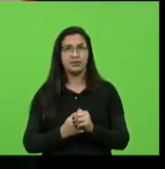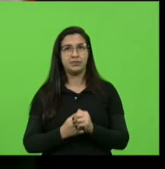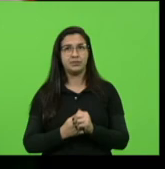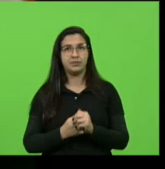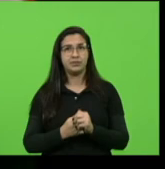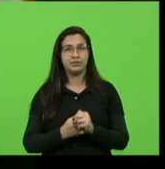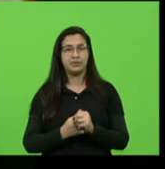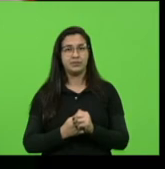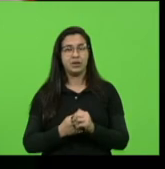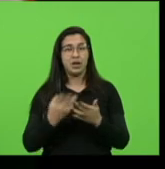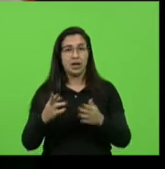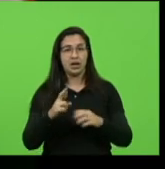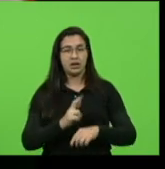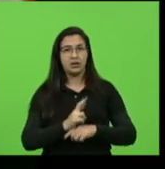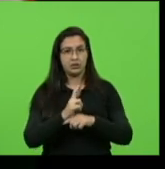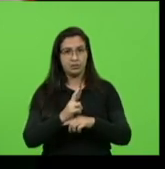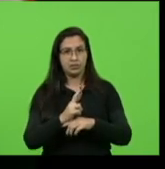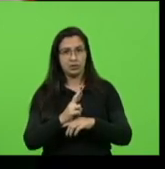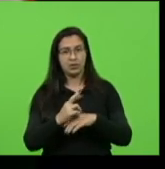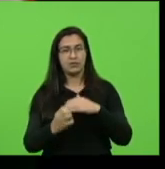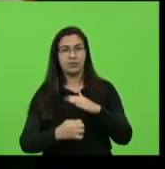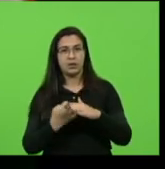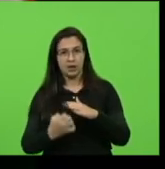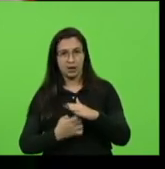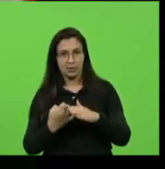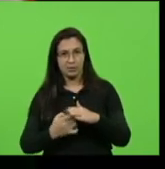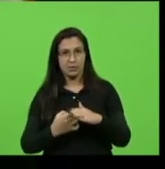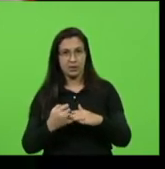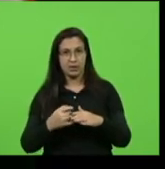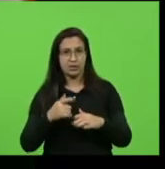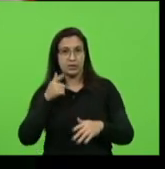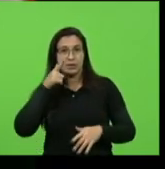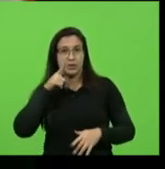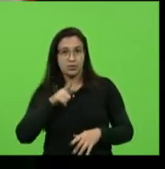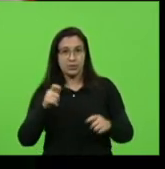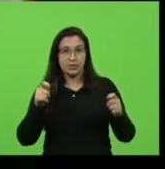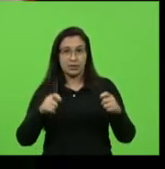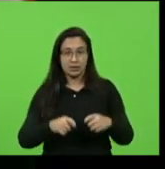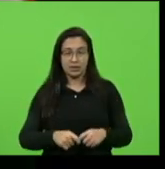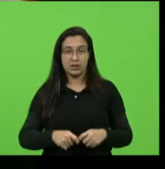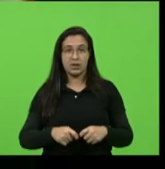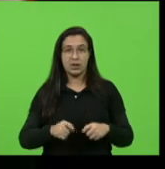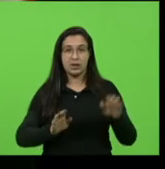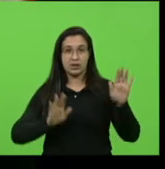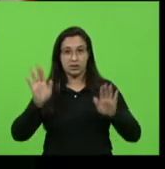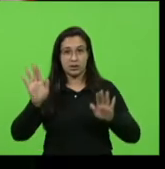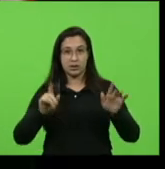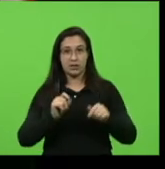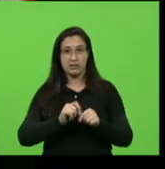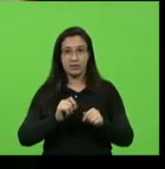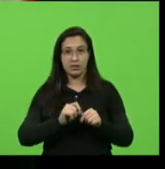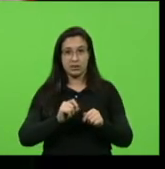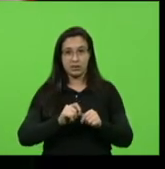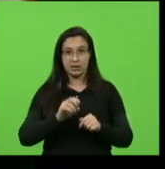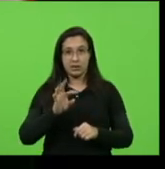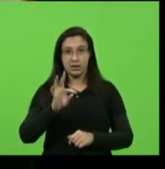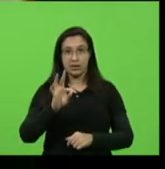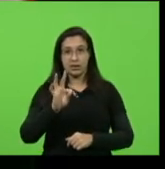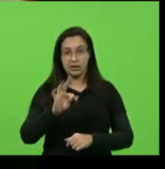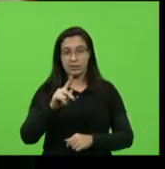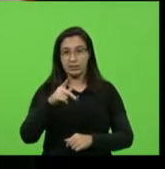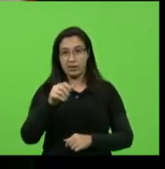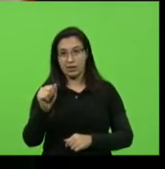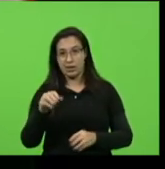O dono da empresa que ganhou a licitação para fazer a TPA em Bombinhas, quando